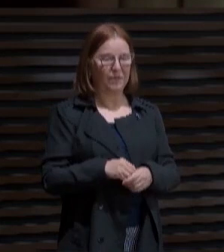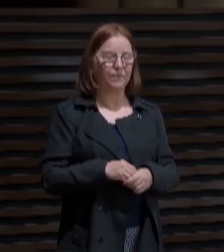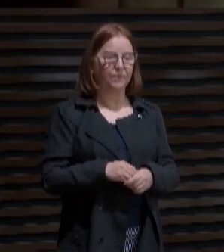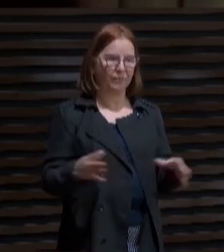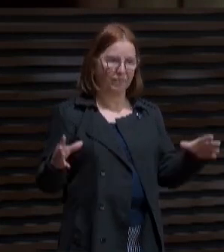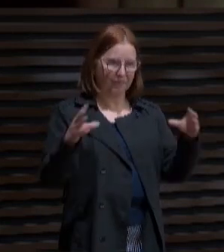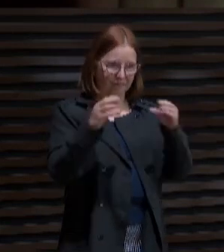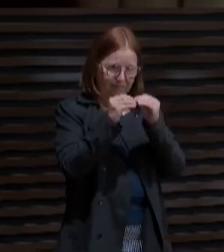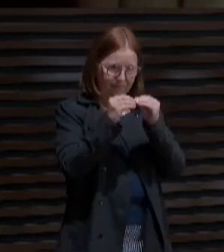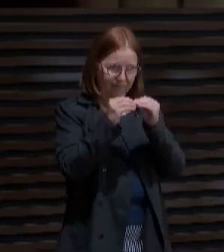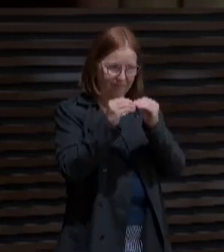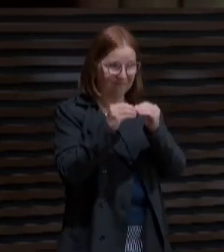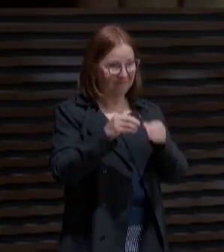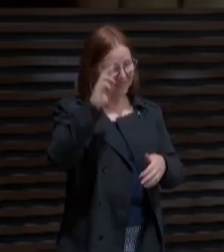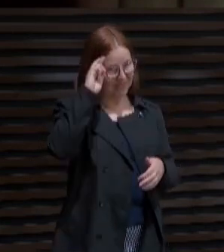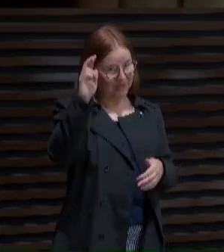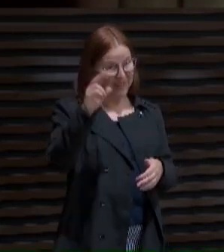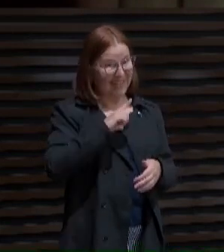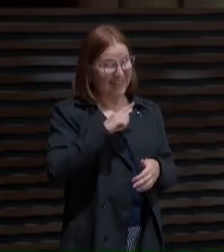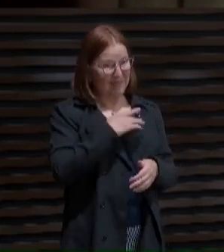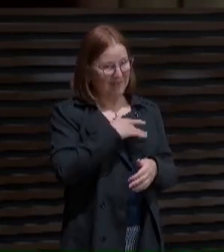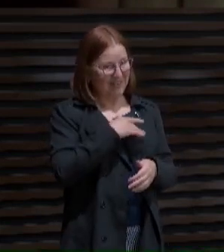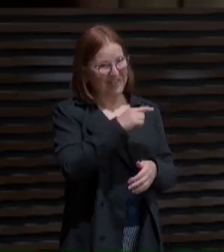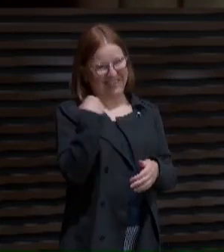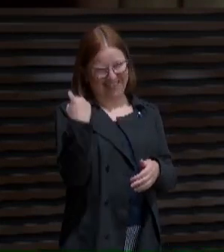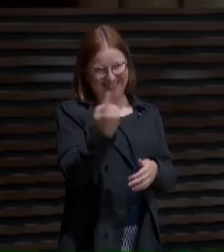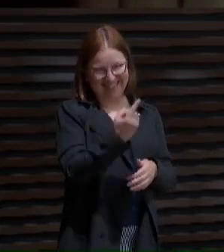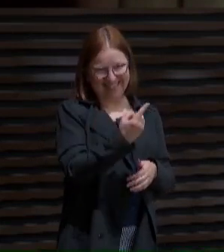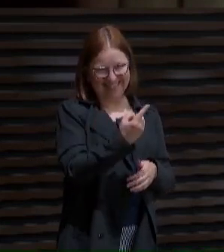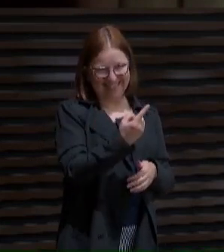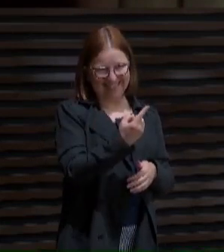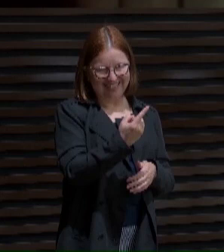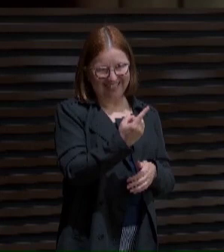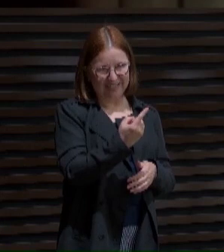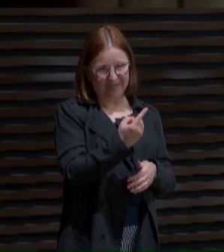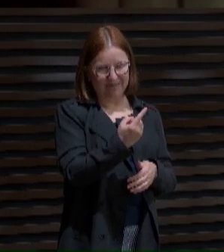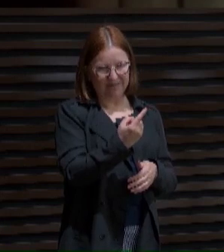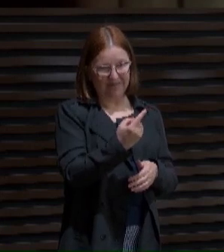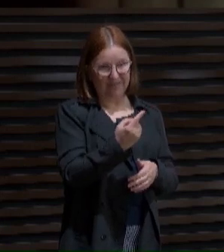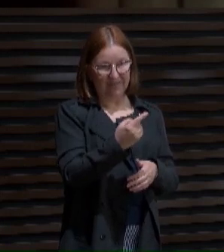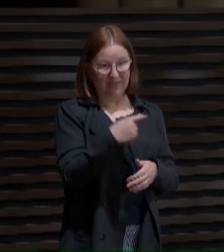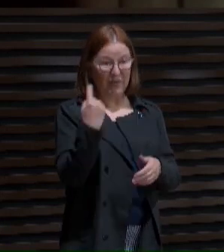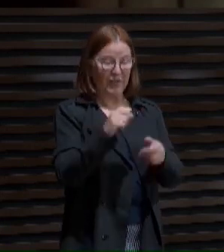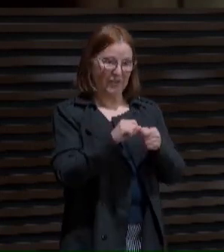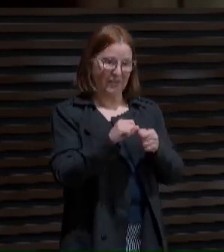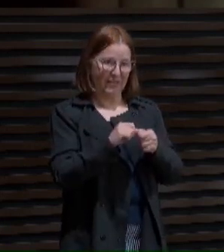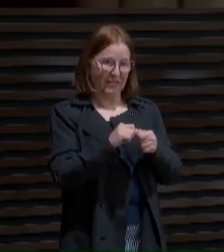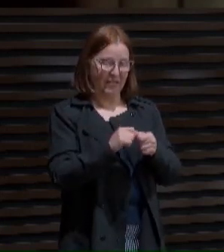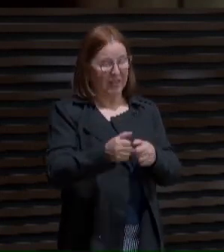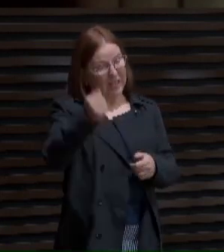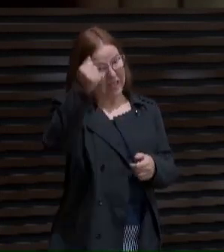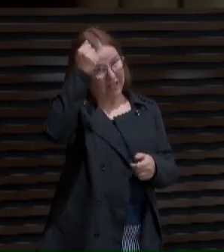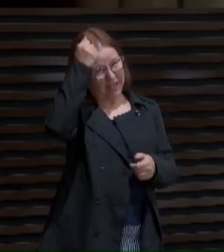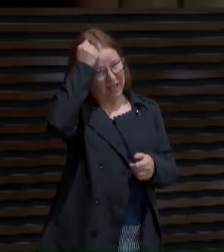Concluindo então, meus irmãos, que o Senhor tenha misericórdia de nós, levando-nos a um profundo arrependimento